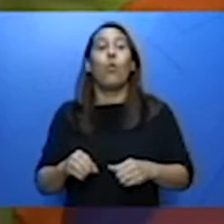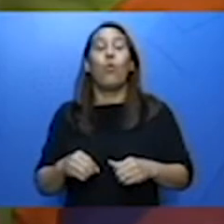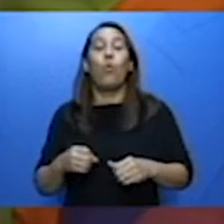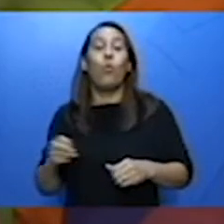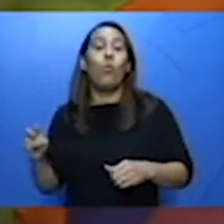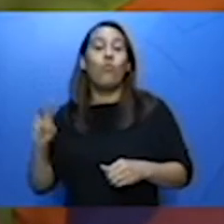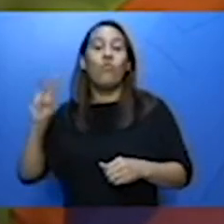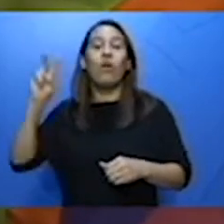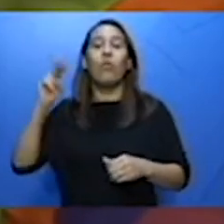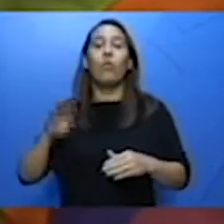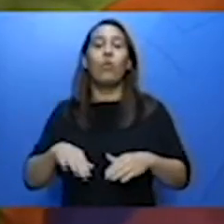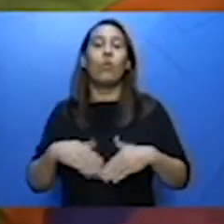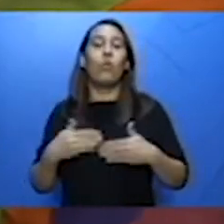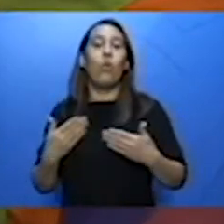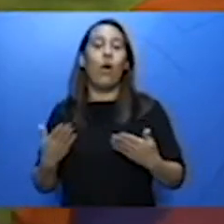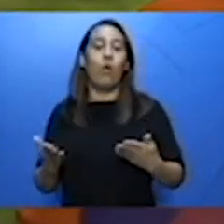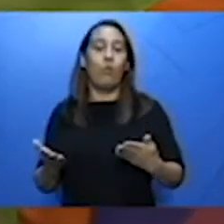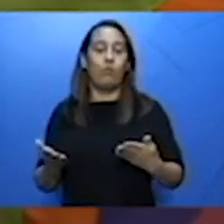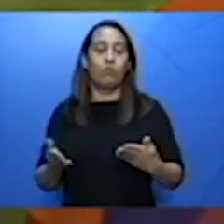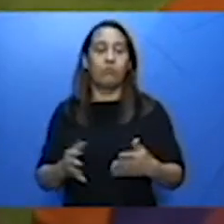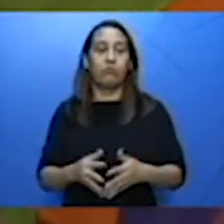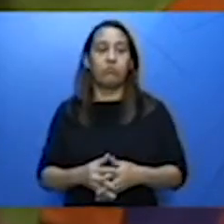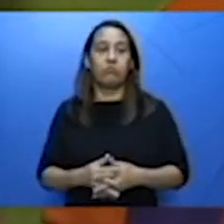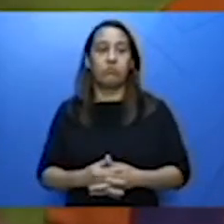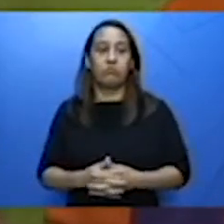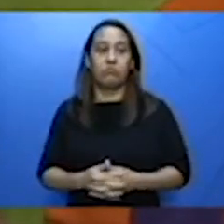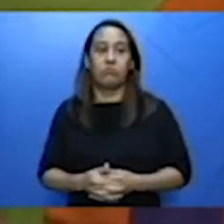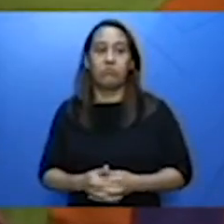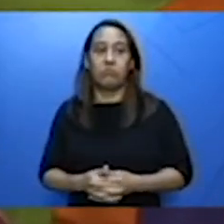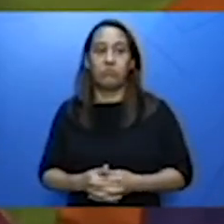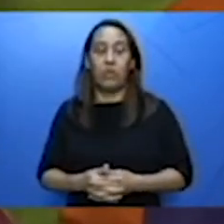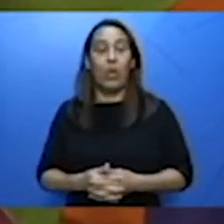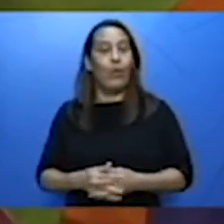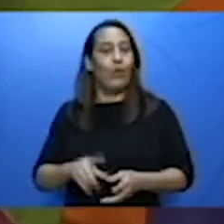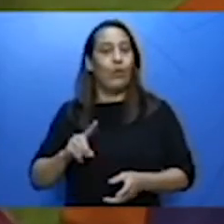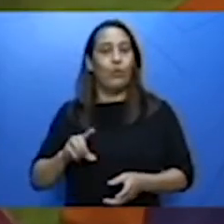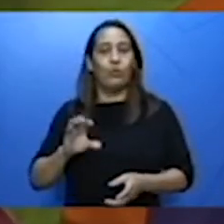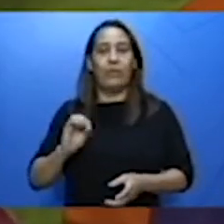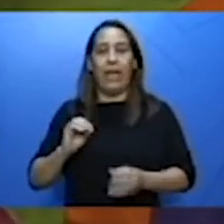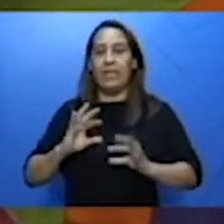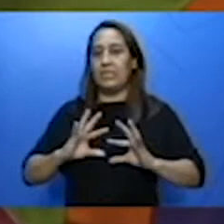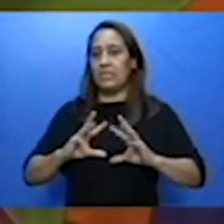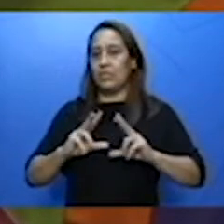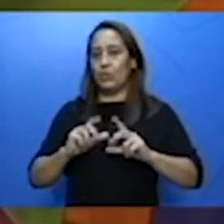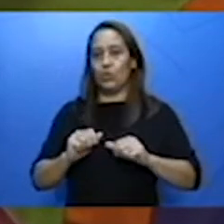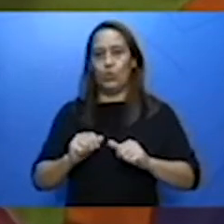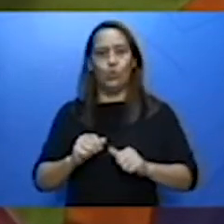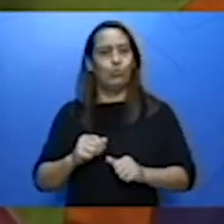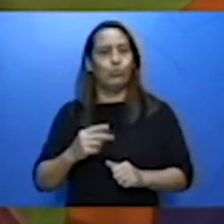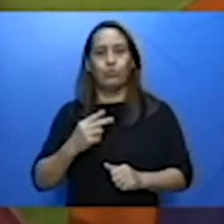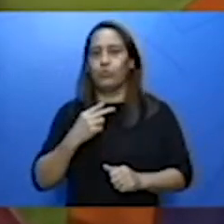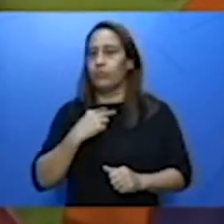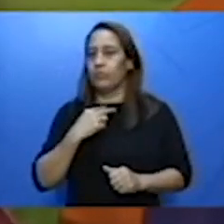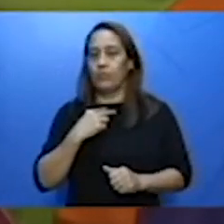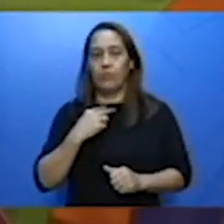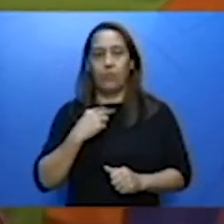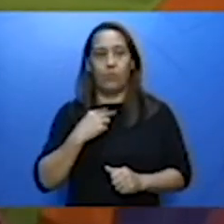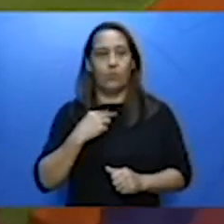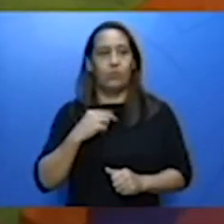Ah, eu sou 10. Ah, me desculpa. O 10 inteiro não pode morar comigo.